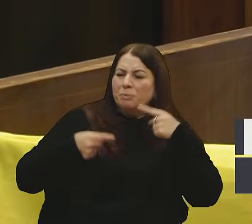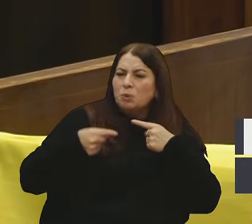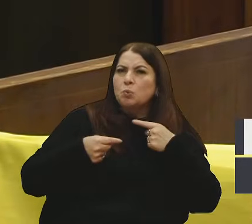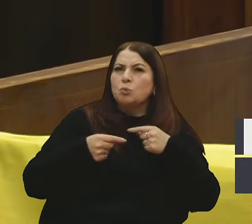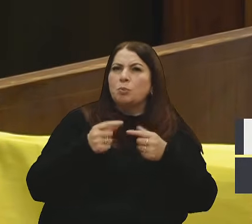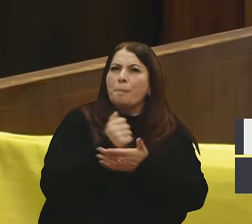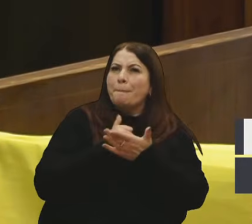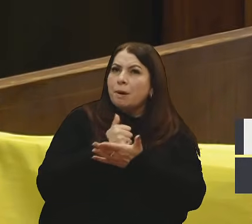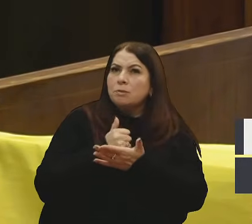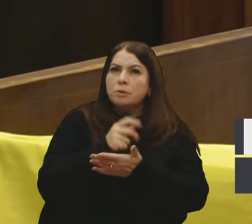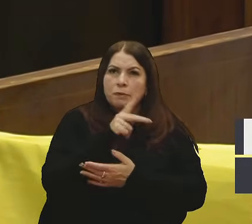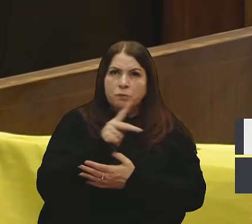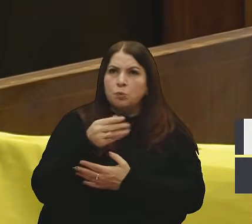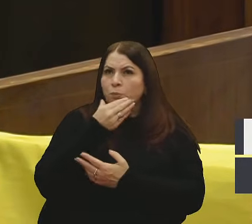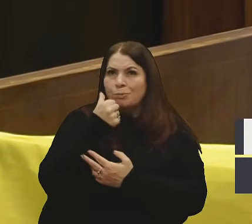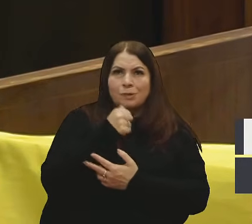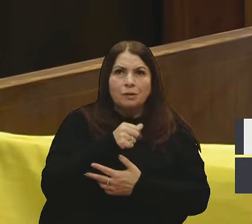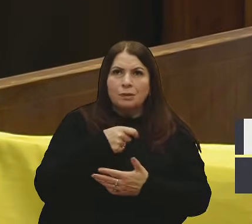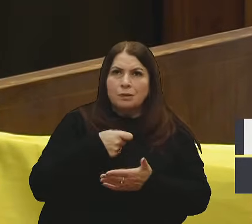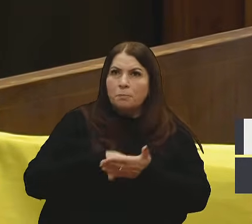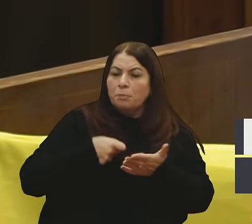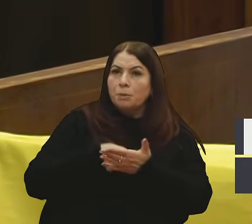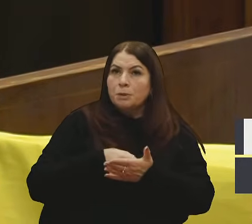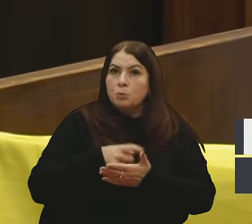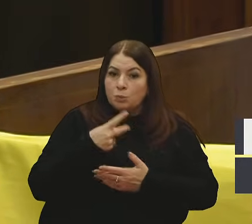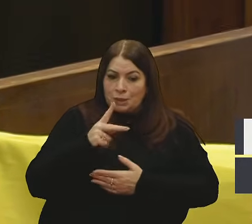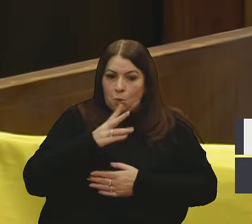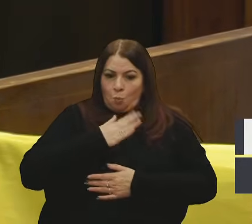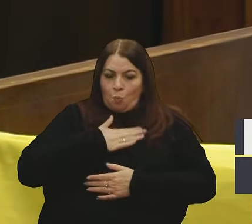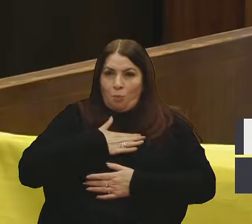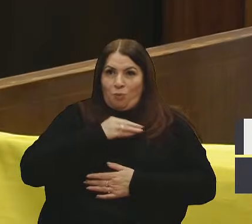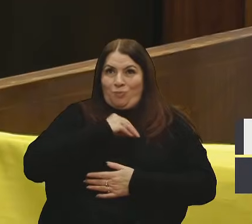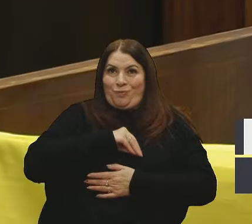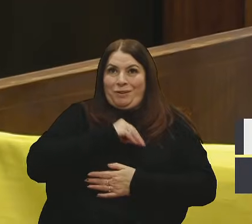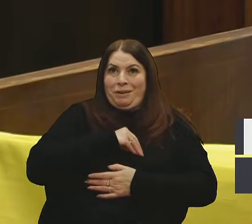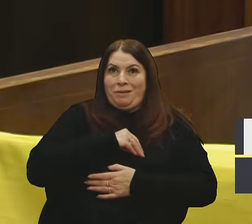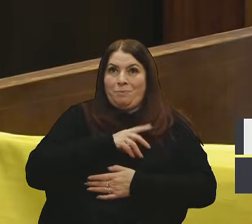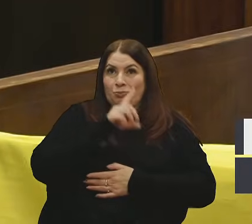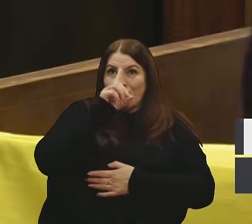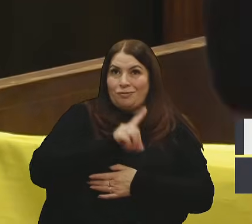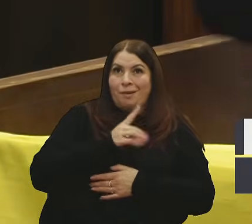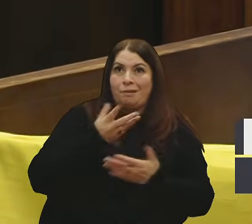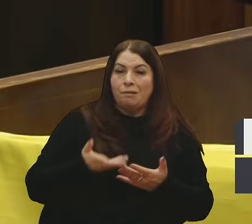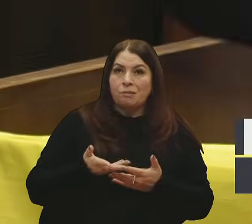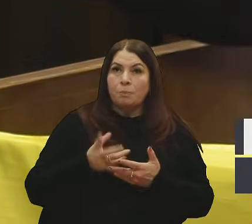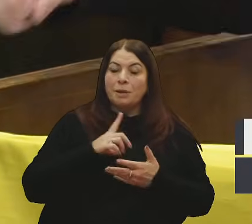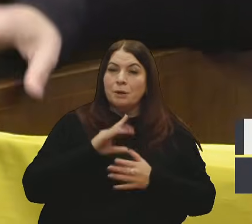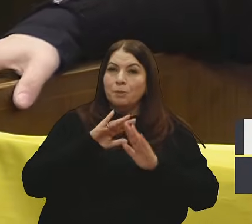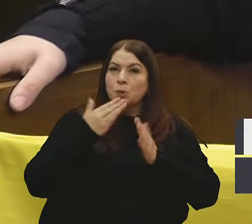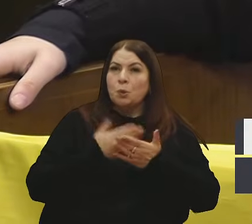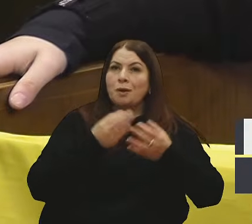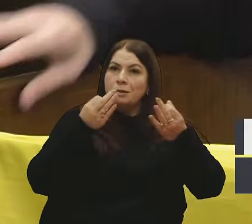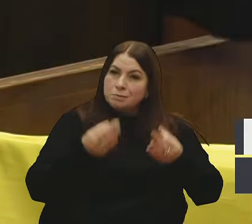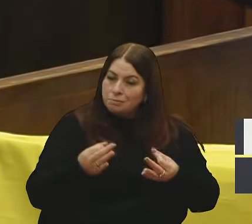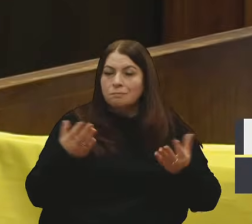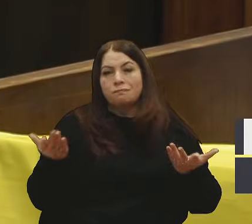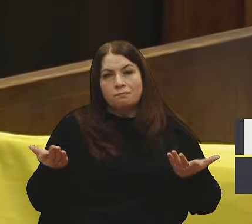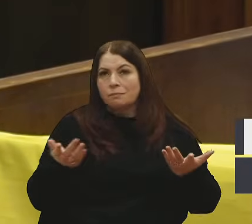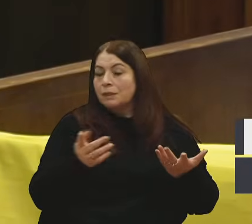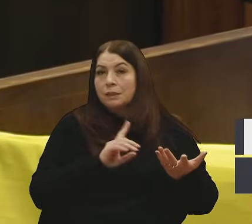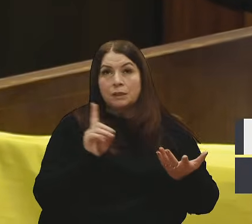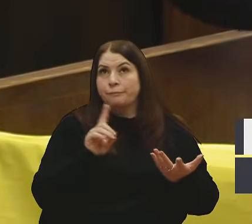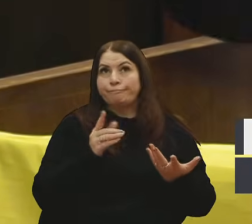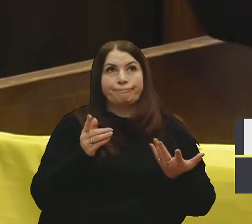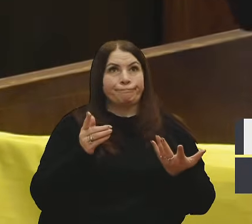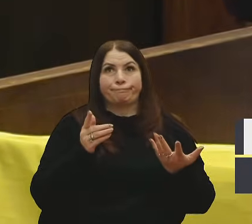básico, né, os professores e professoras brigam pelo seu salário básico, pelos seus direitos, e para ter uma escola decente, que não